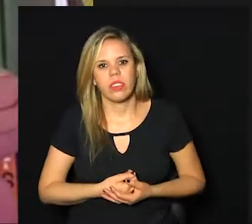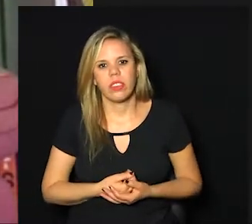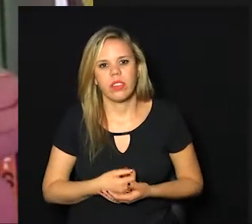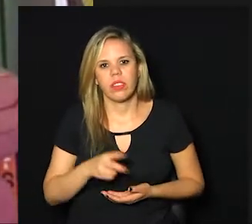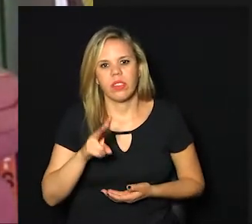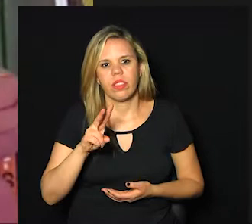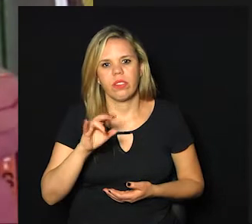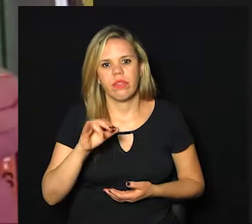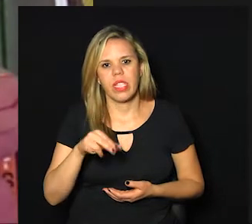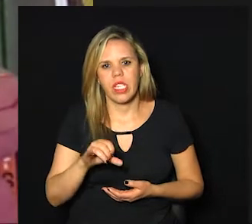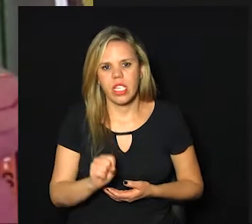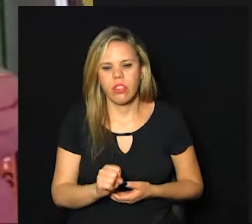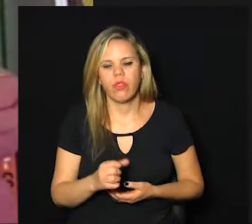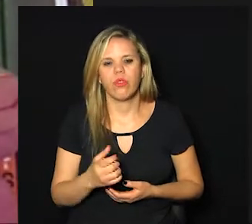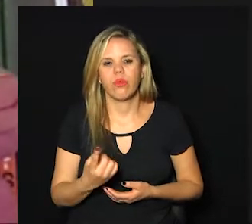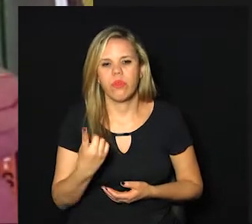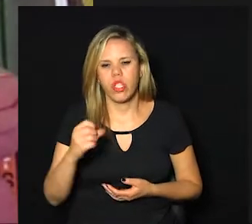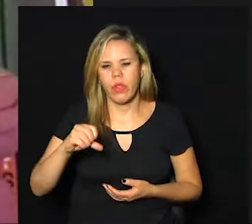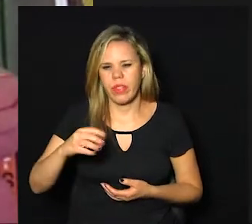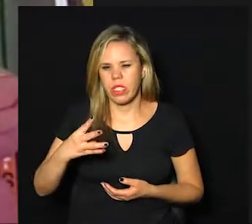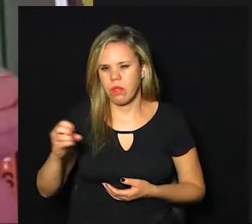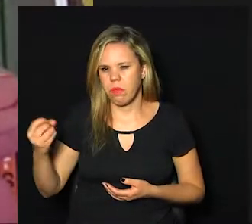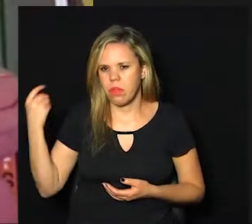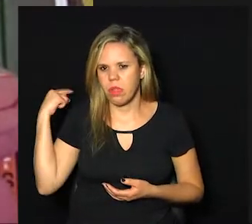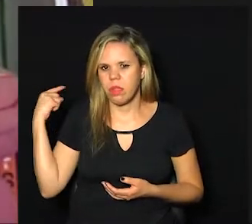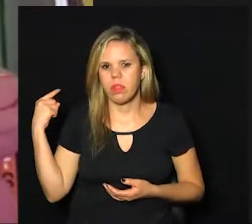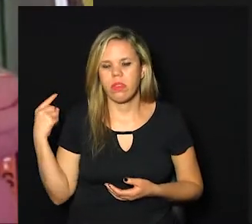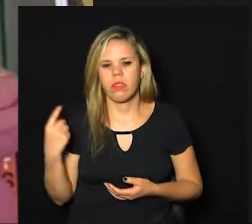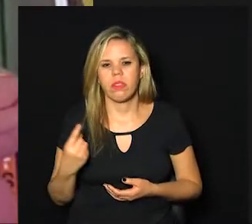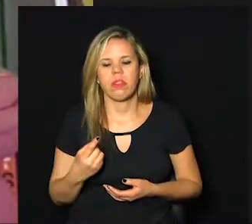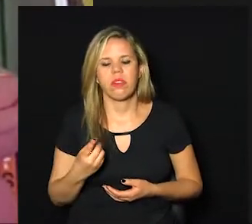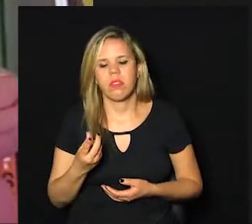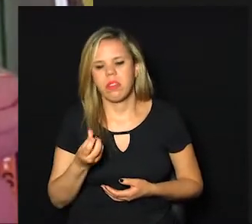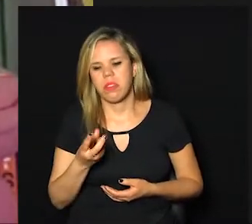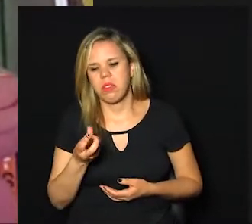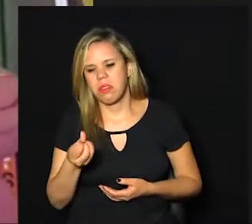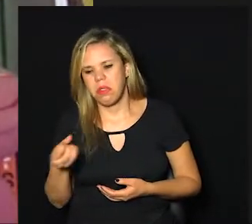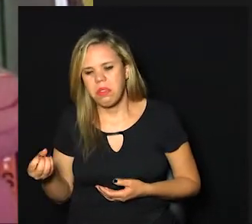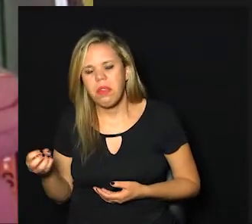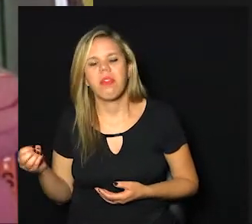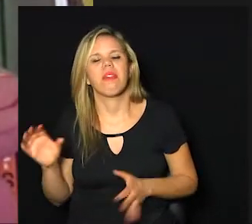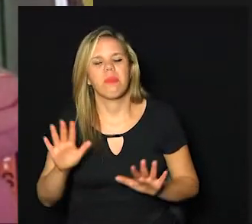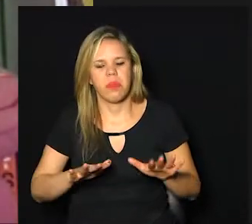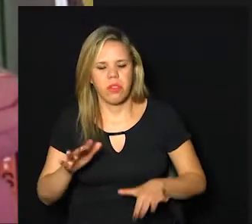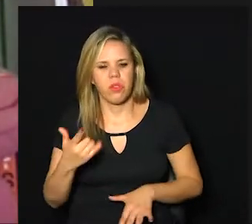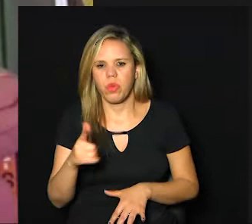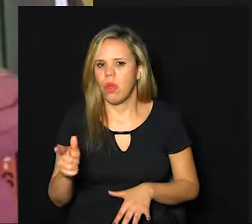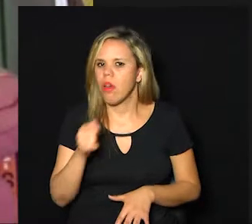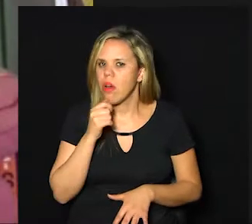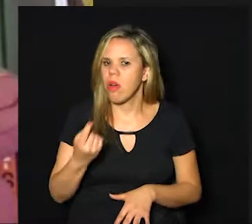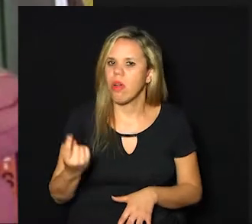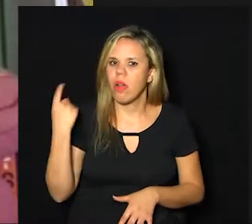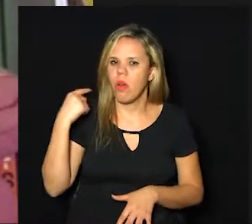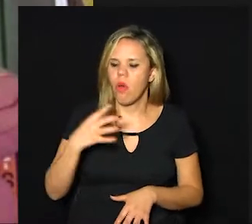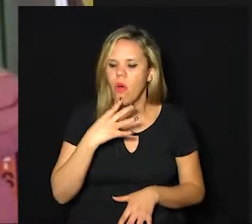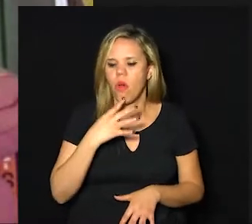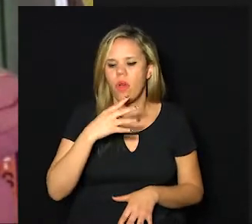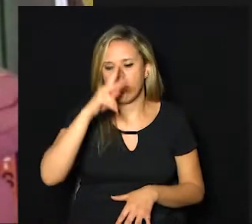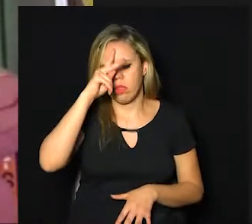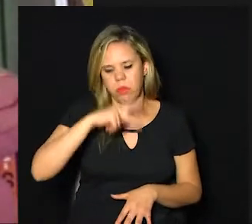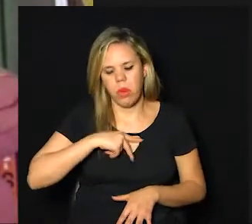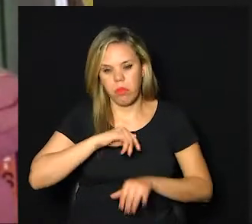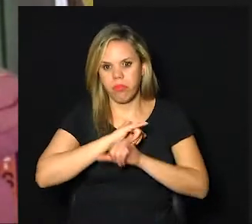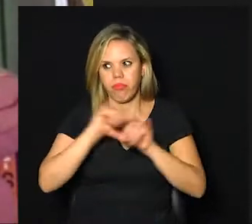de Moraes, alguma coisa assim, 1940, 50, 60, sei lá. Mas não existia ainda o autoconhecimento